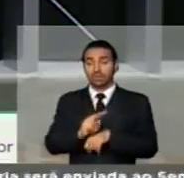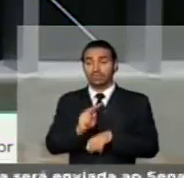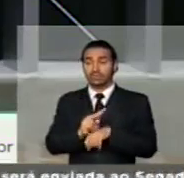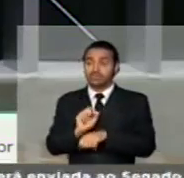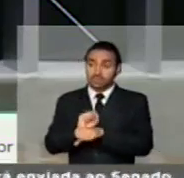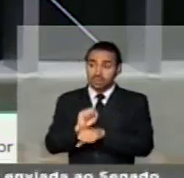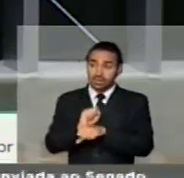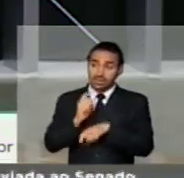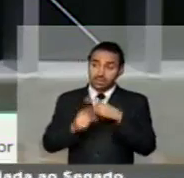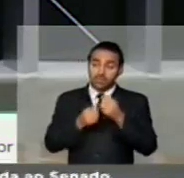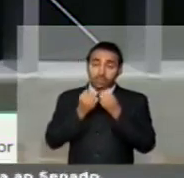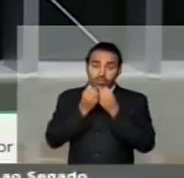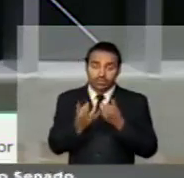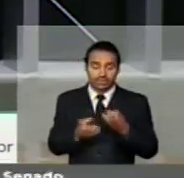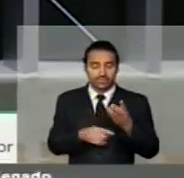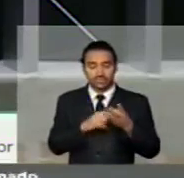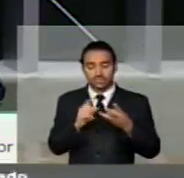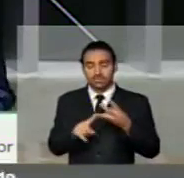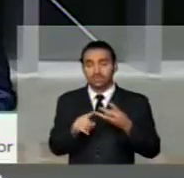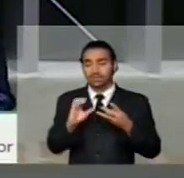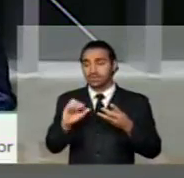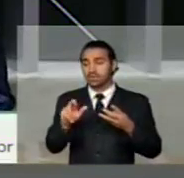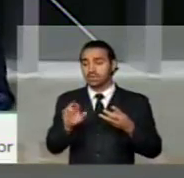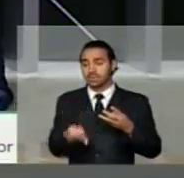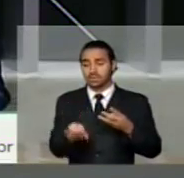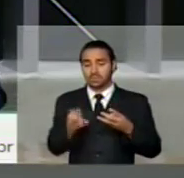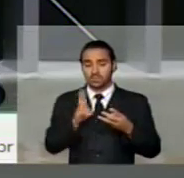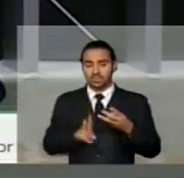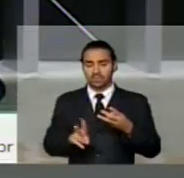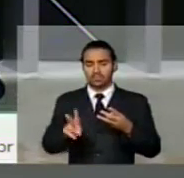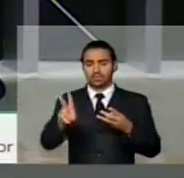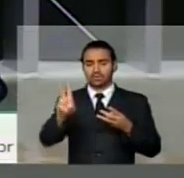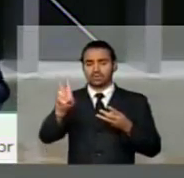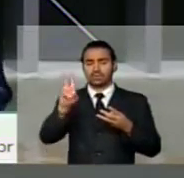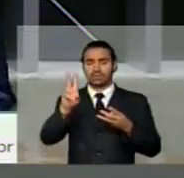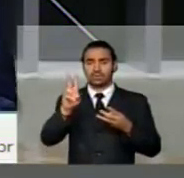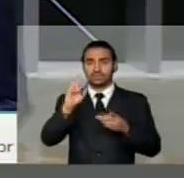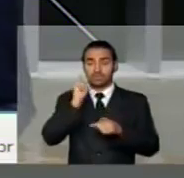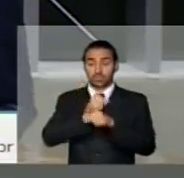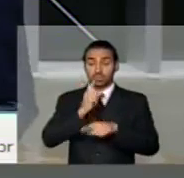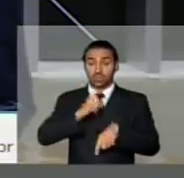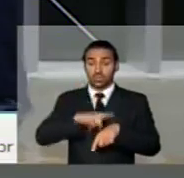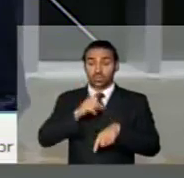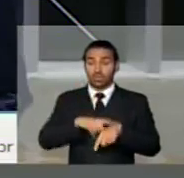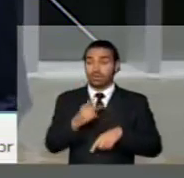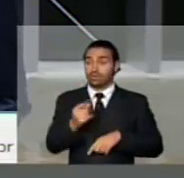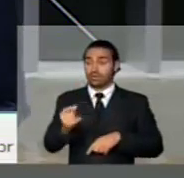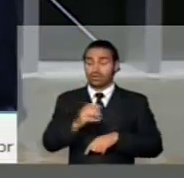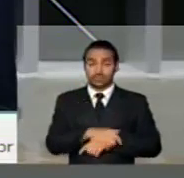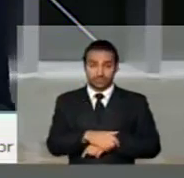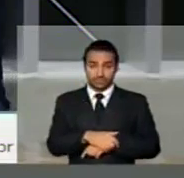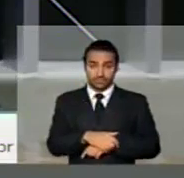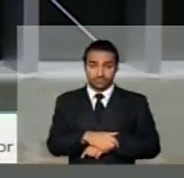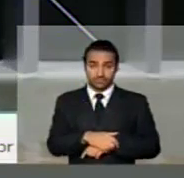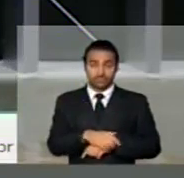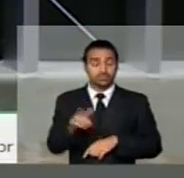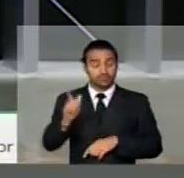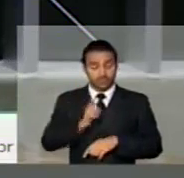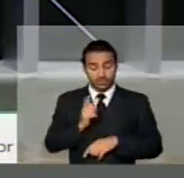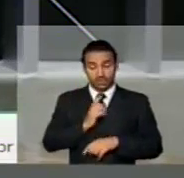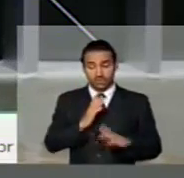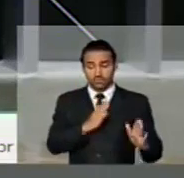confesse. Terceiro, crime permanente com flagrante ad eterno. Nós estamos vivendo um processo